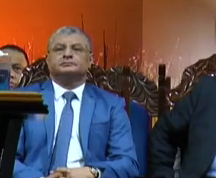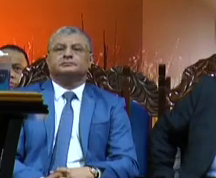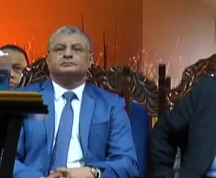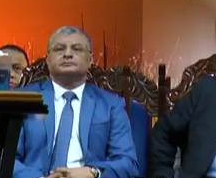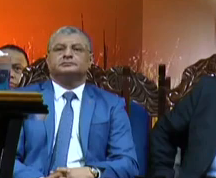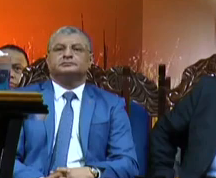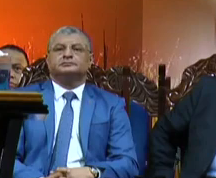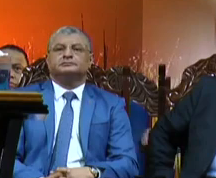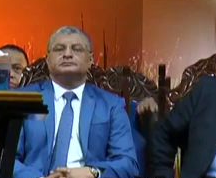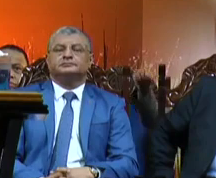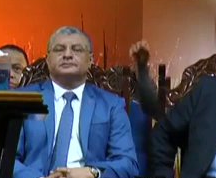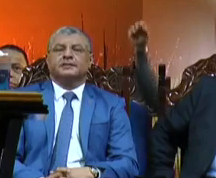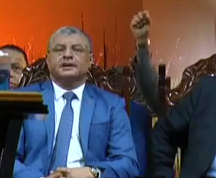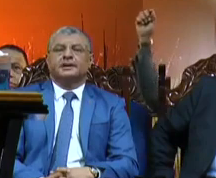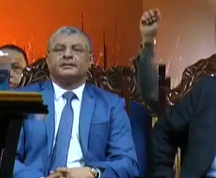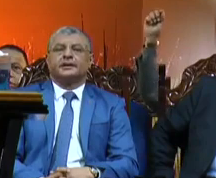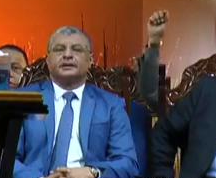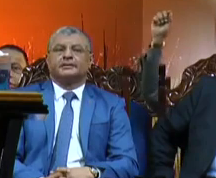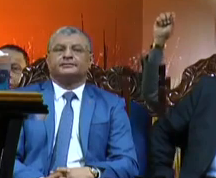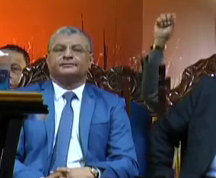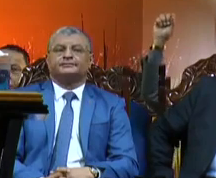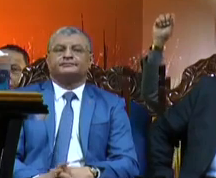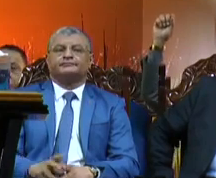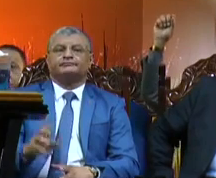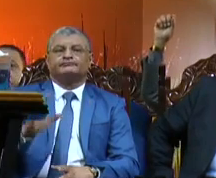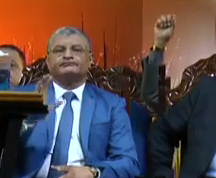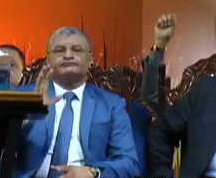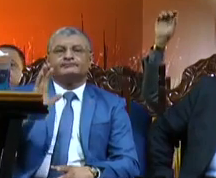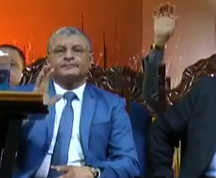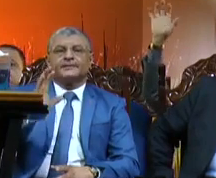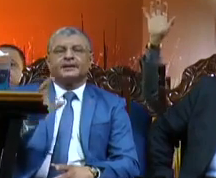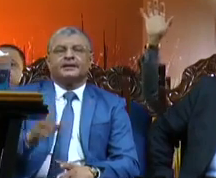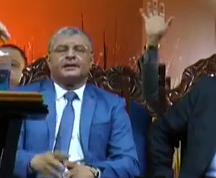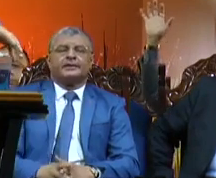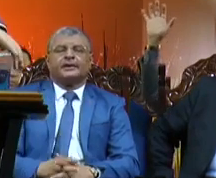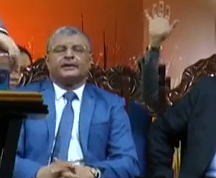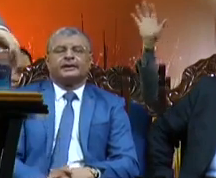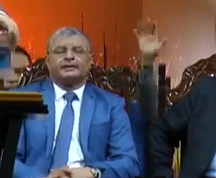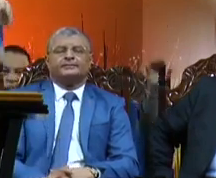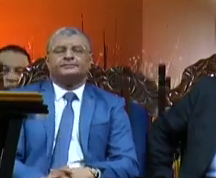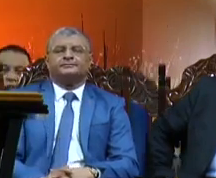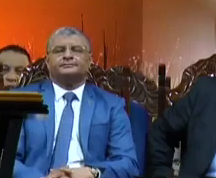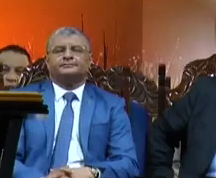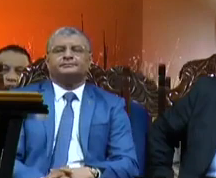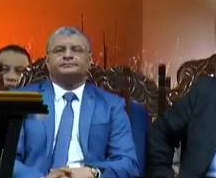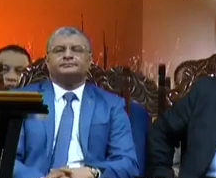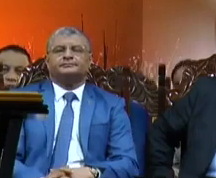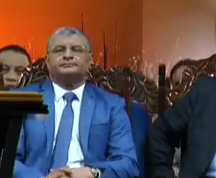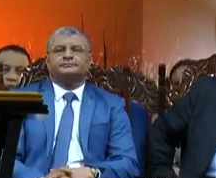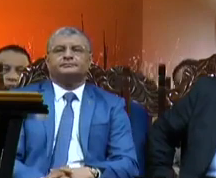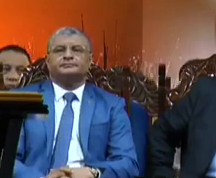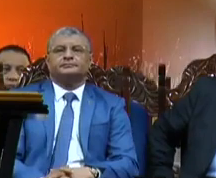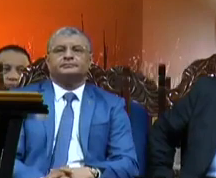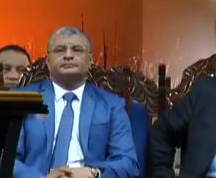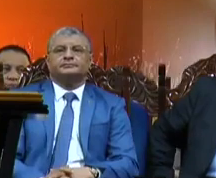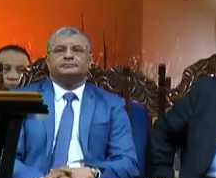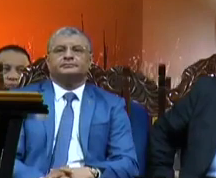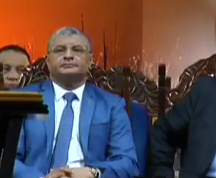a sua mão e dê um brado de glória a Deus neste lugar. Eu preciso